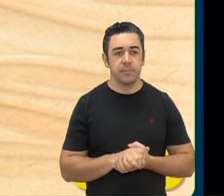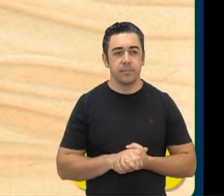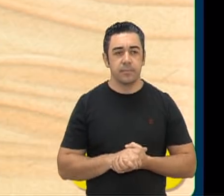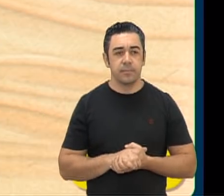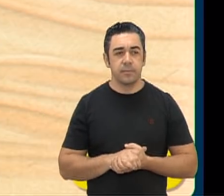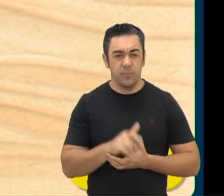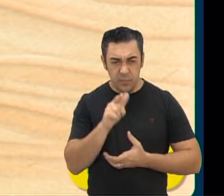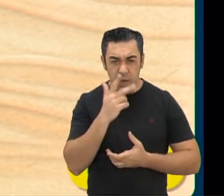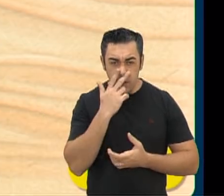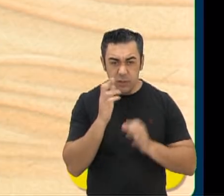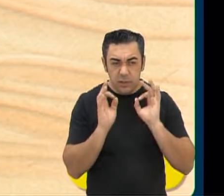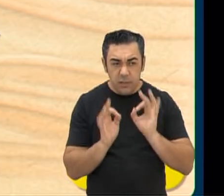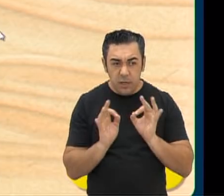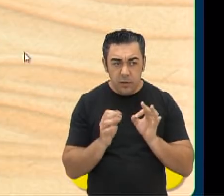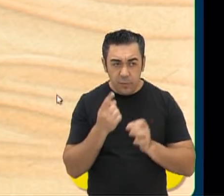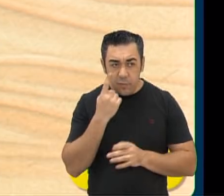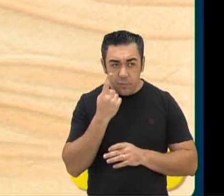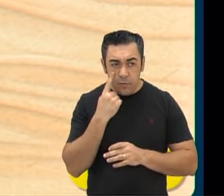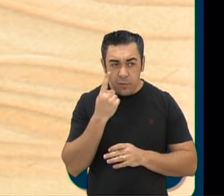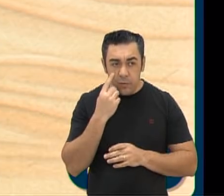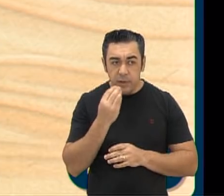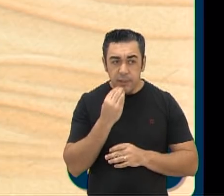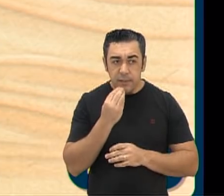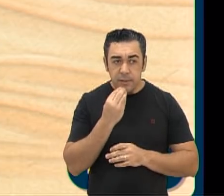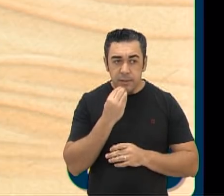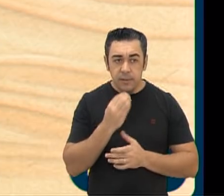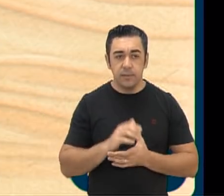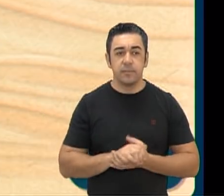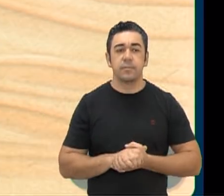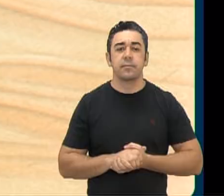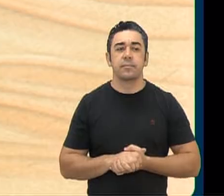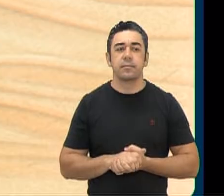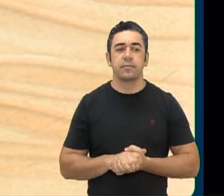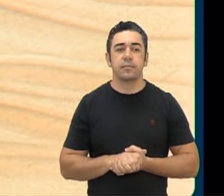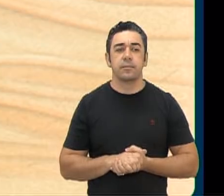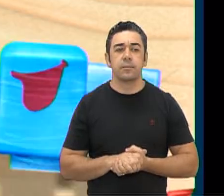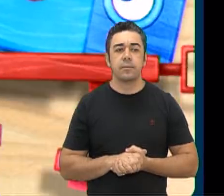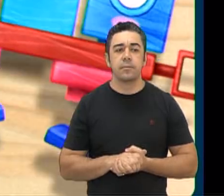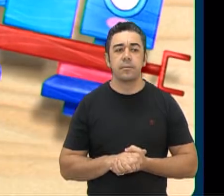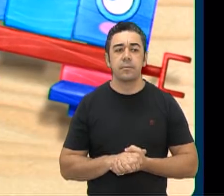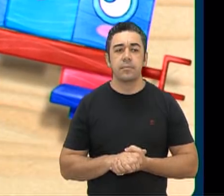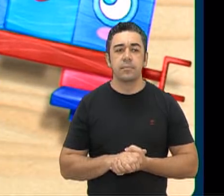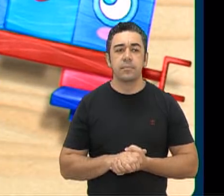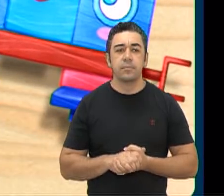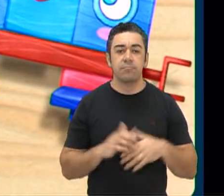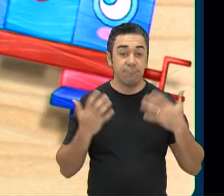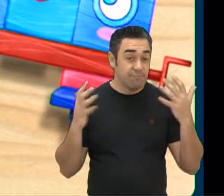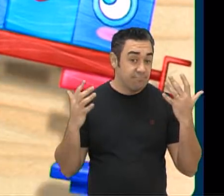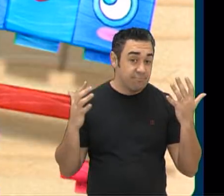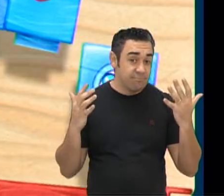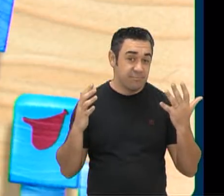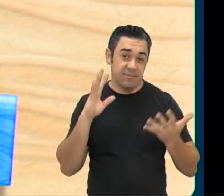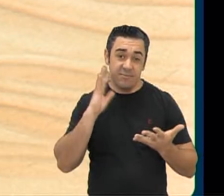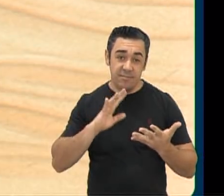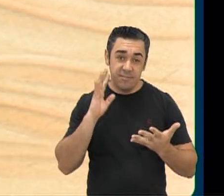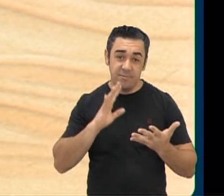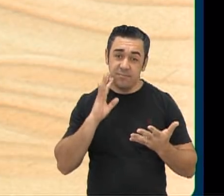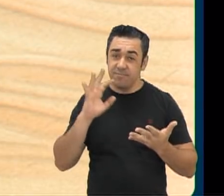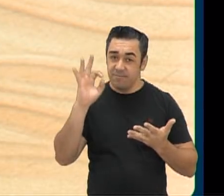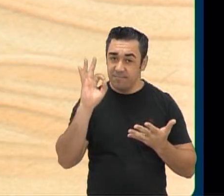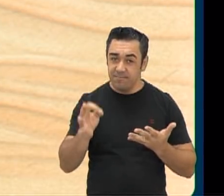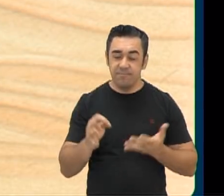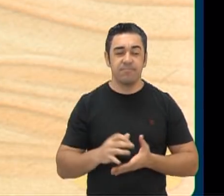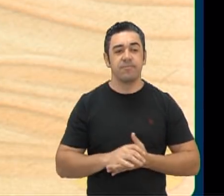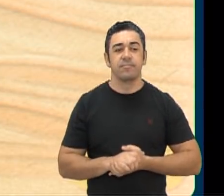Vocês acham que está certinho? Vamos fazer o teste para ver se deu certo? Vamos lá. Ó, legal, deu